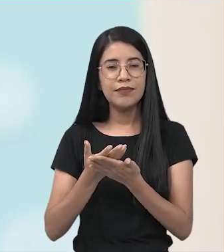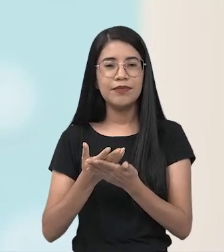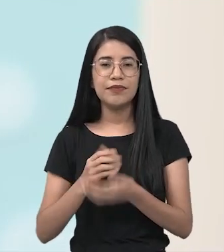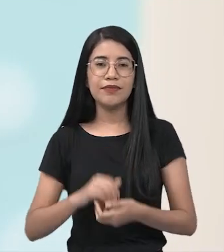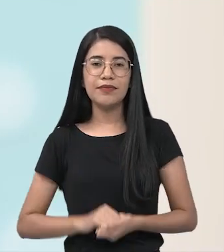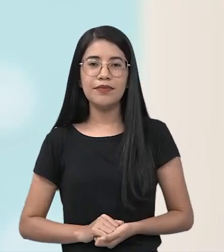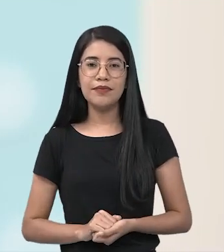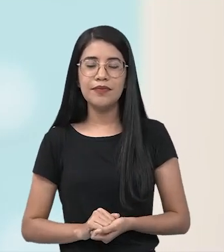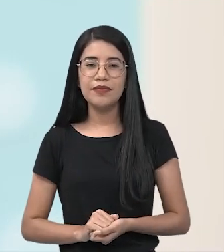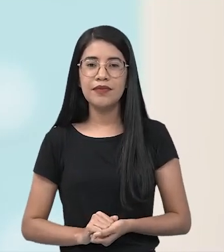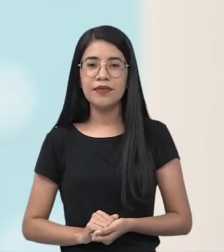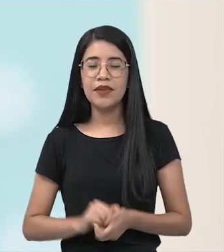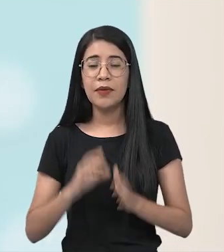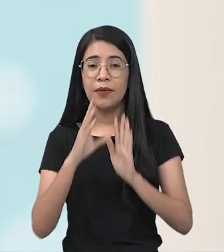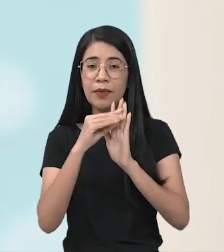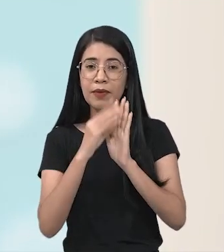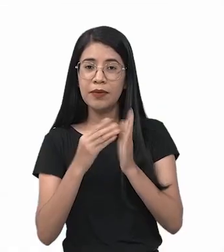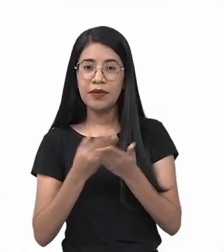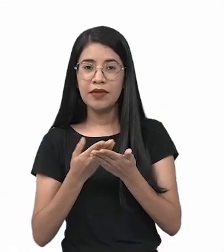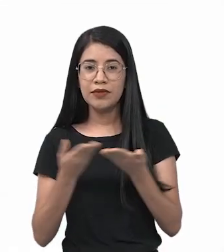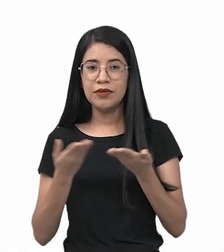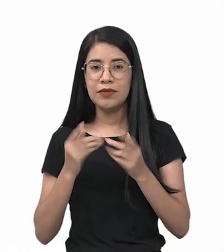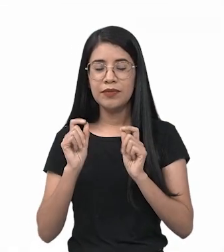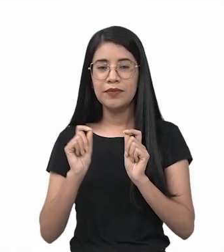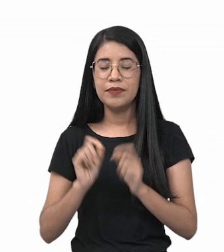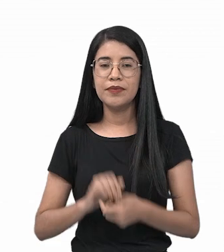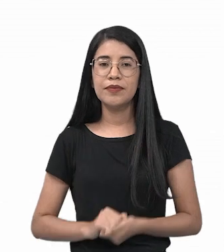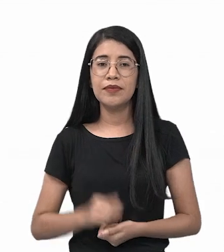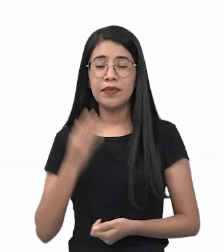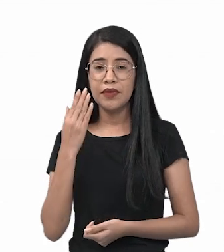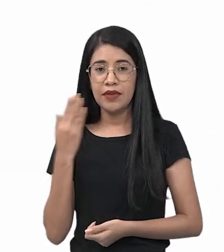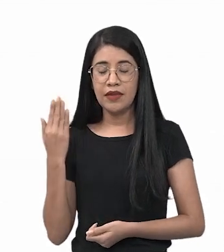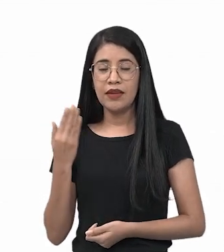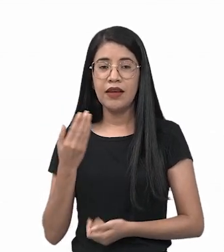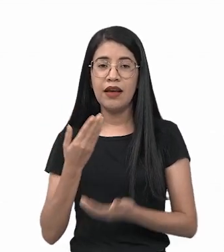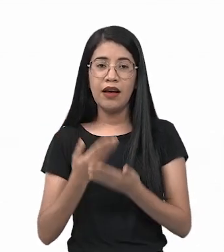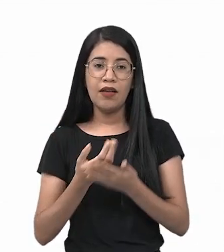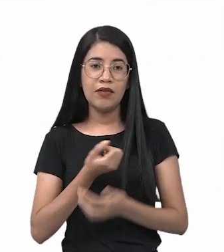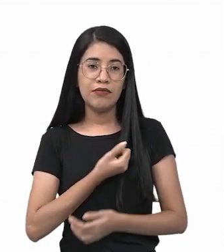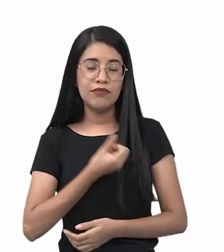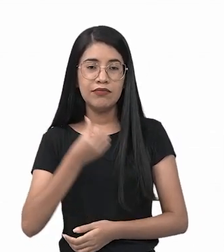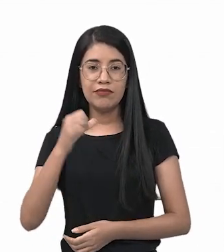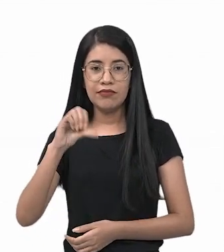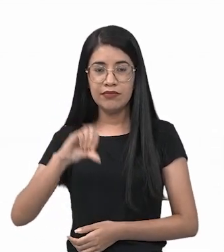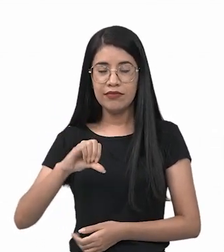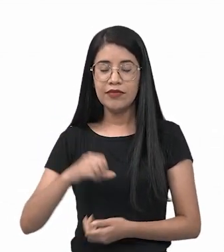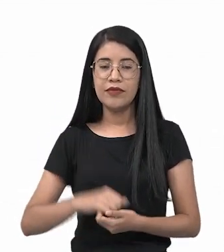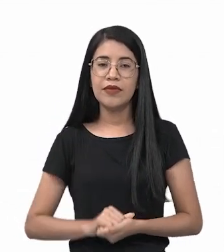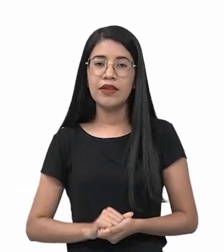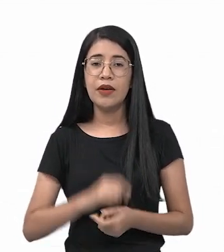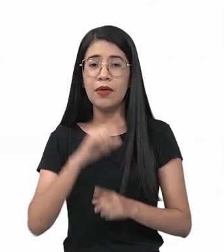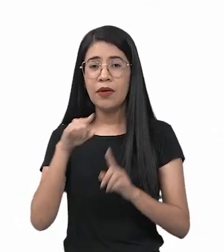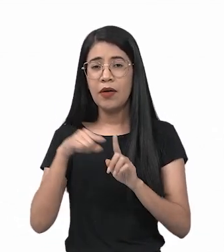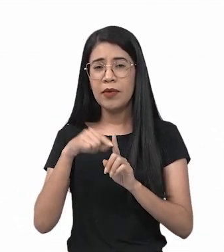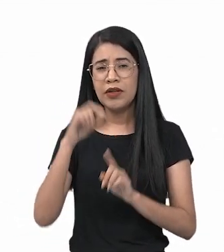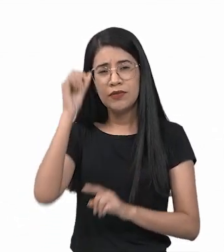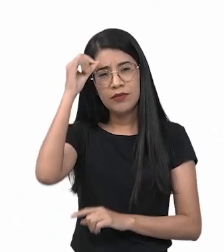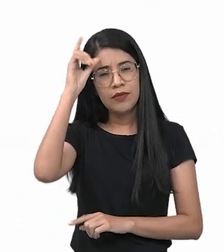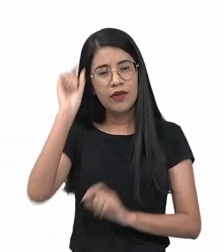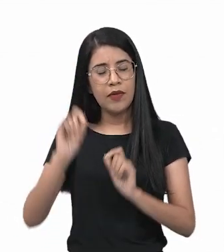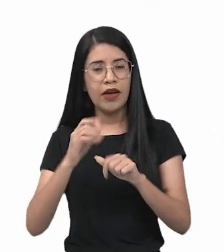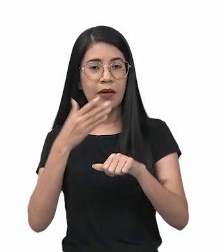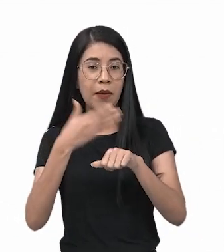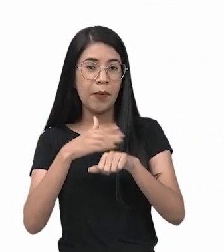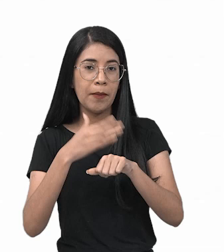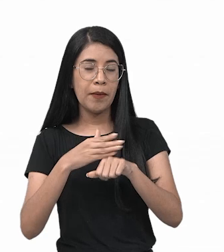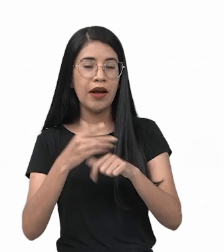mundo das artes. Vamos ver o conteúdo da nossa aula? Esta é a nossa aula de número 19, o nosso objeto de conhecimento,